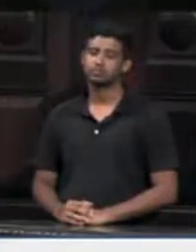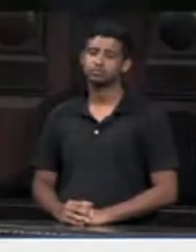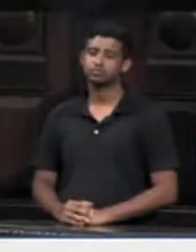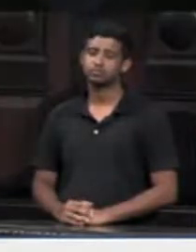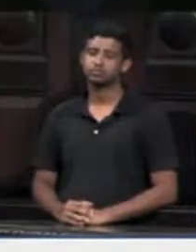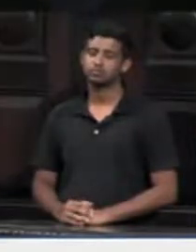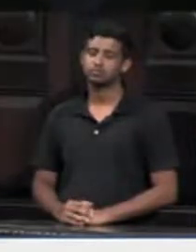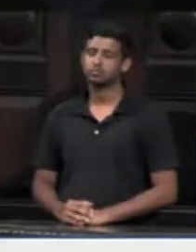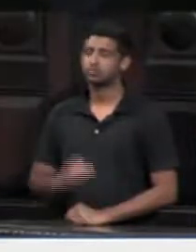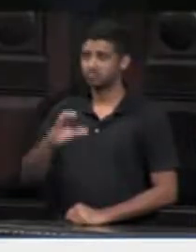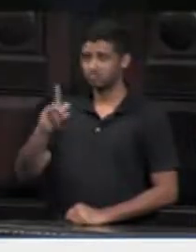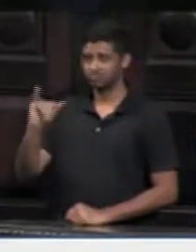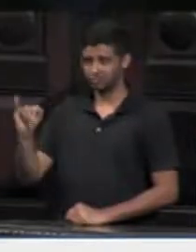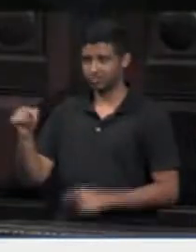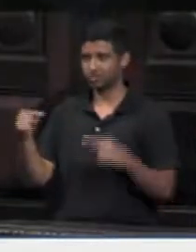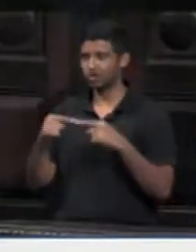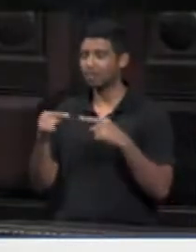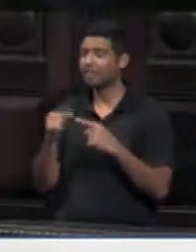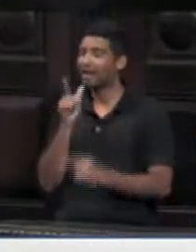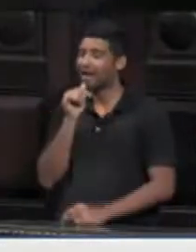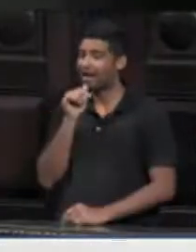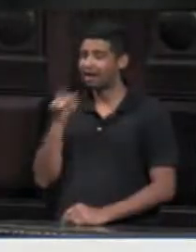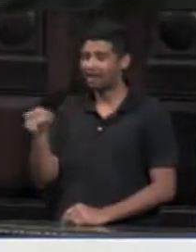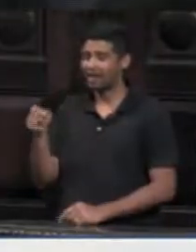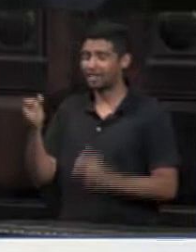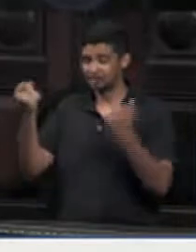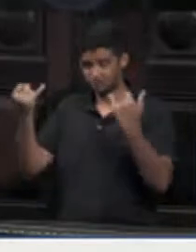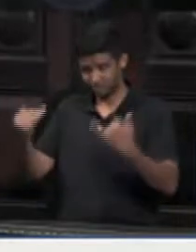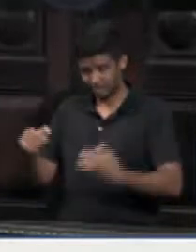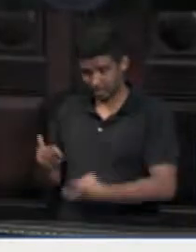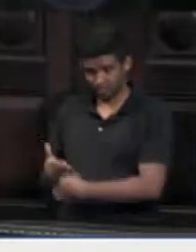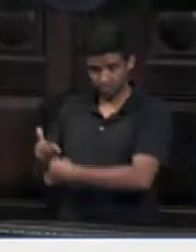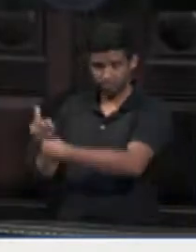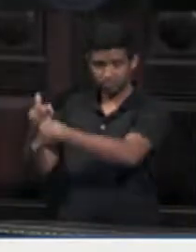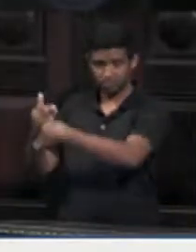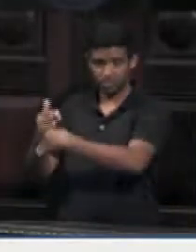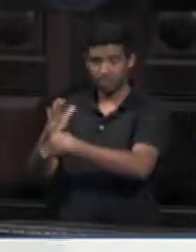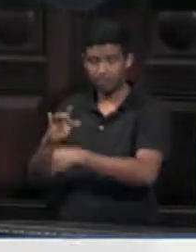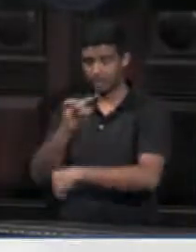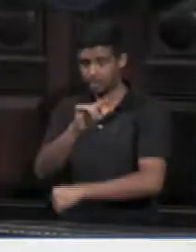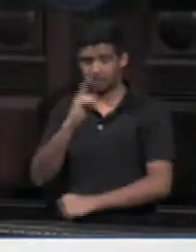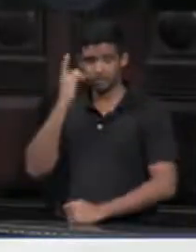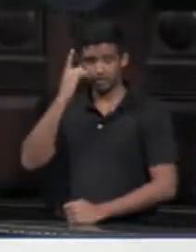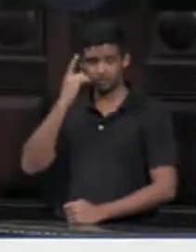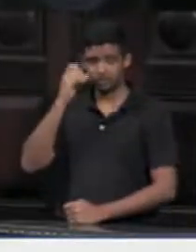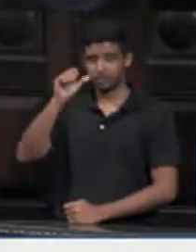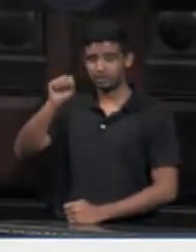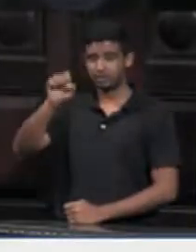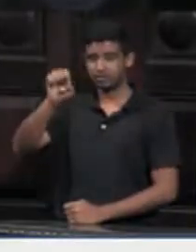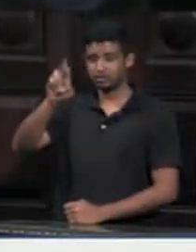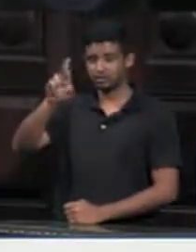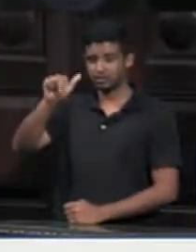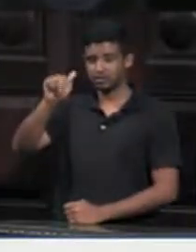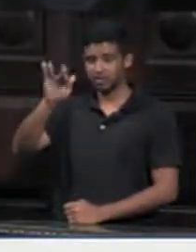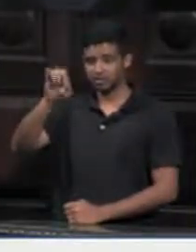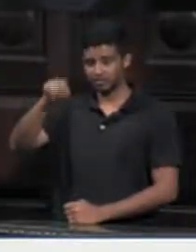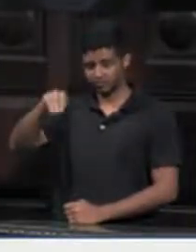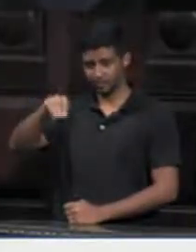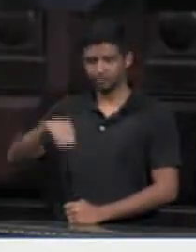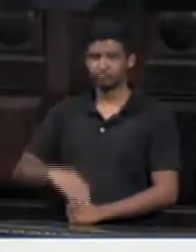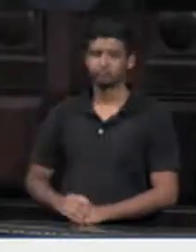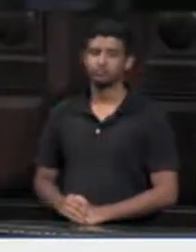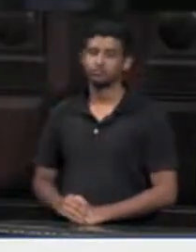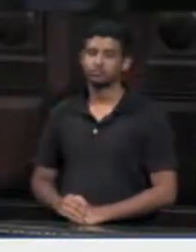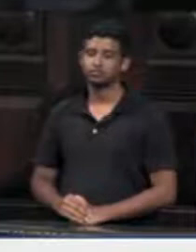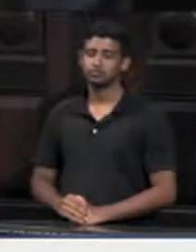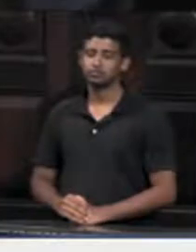do movimento das barragens. Deputado Flávio Serafini, salvo melhor juízo, e